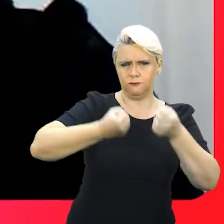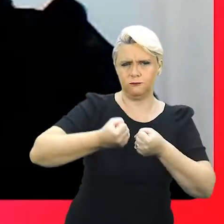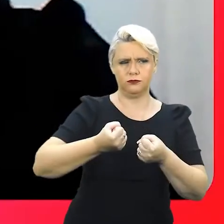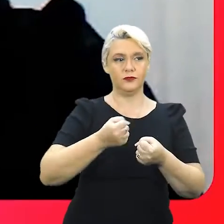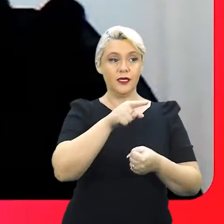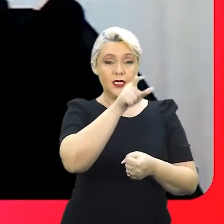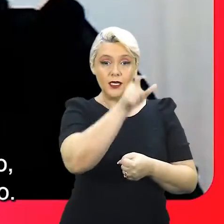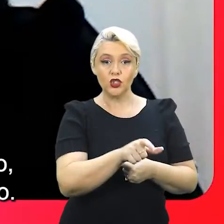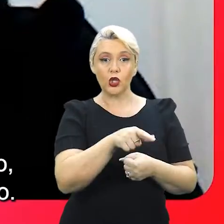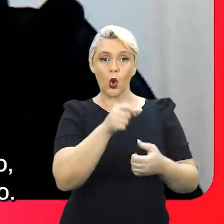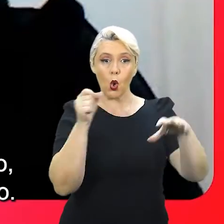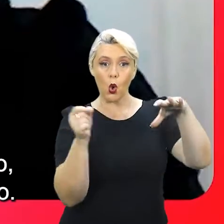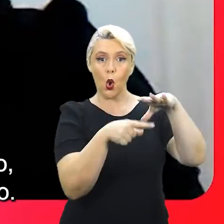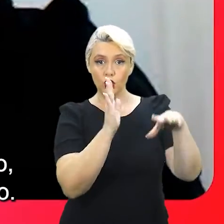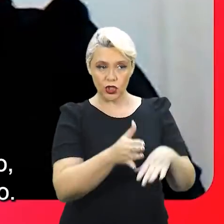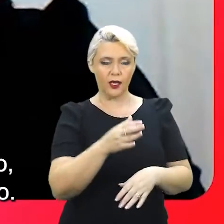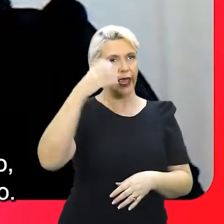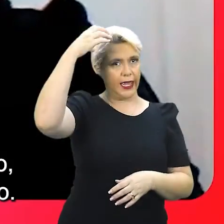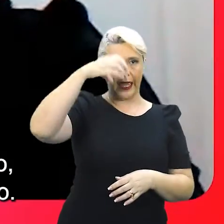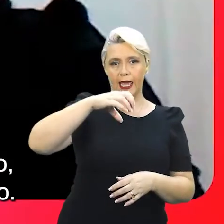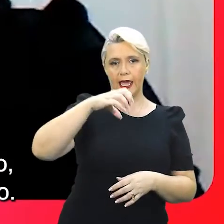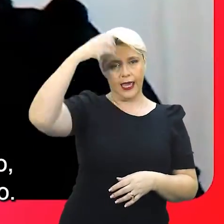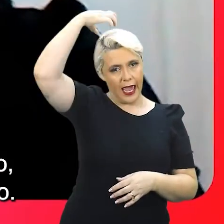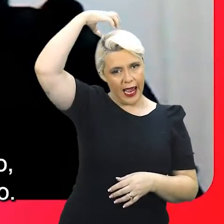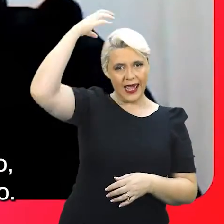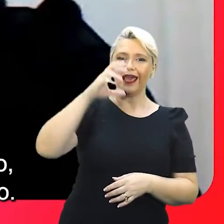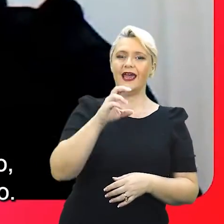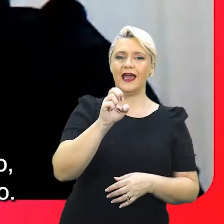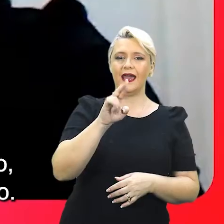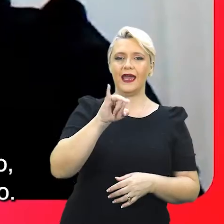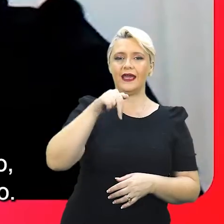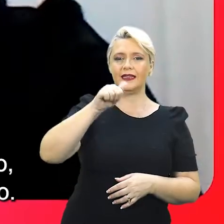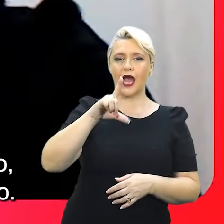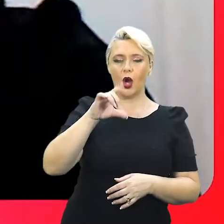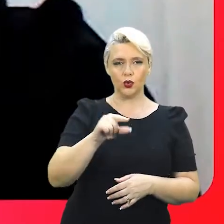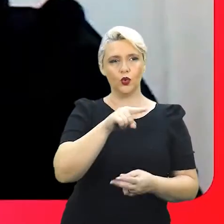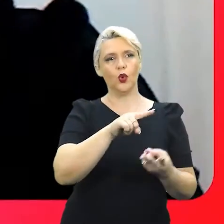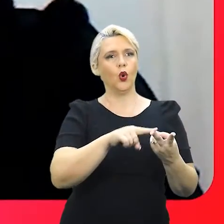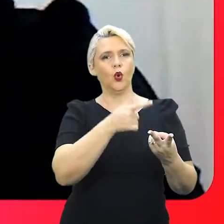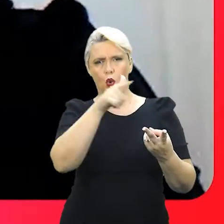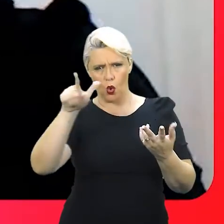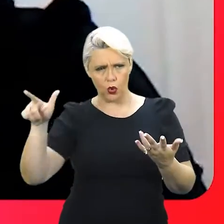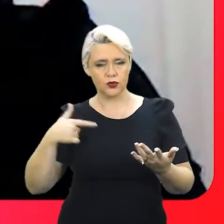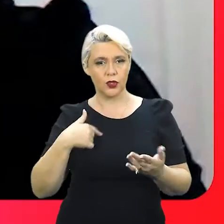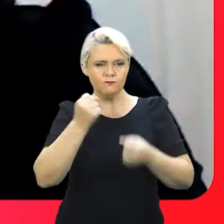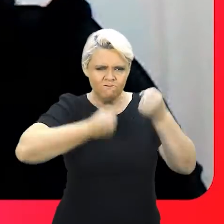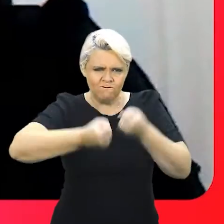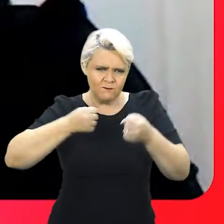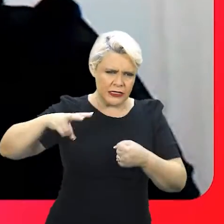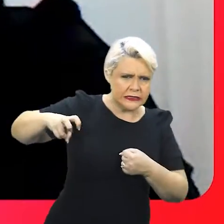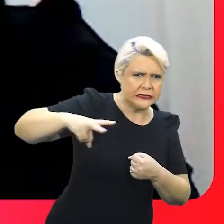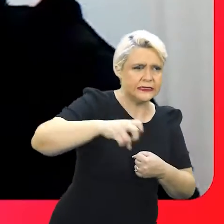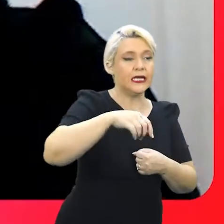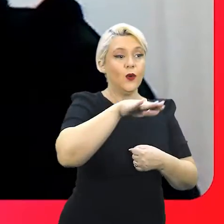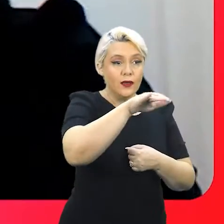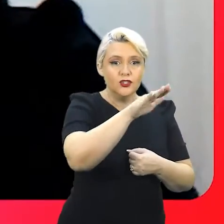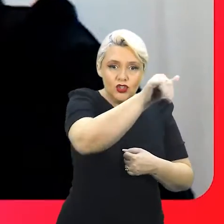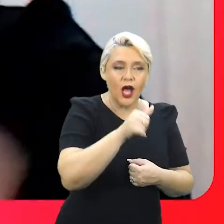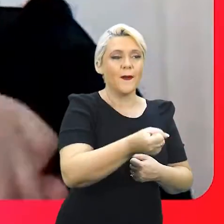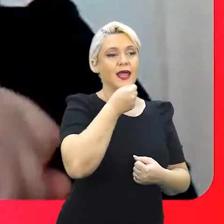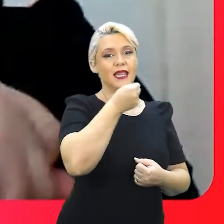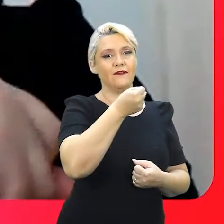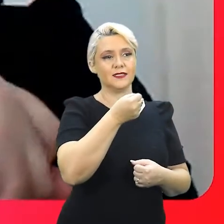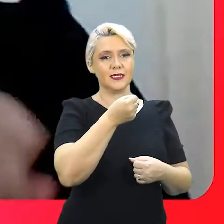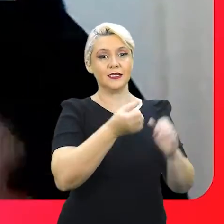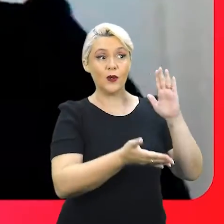fez o gol. Fazia aham, o gol o Reinaldo, fazia o gol o Cerezo, fazia o gol o Nelinho, fazia o gol o Joãozinho. Eu tinha que ser o primeiro a entrevistar. Então, você